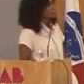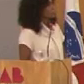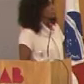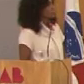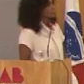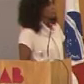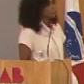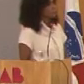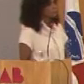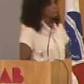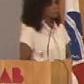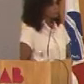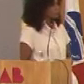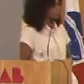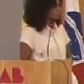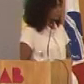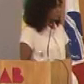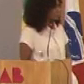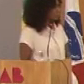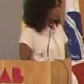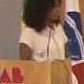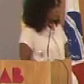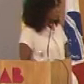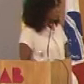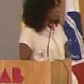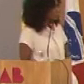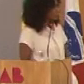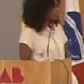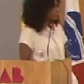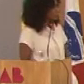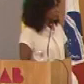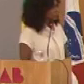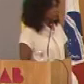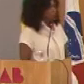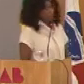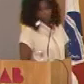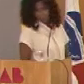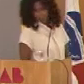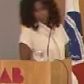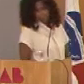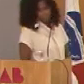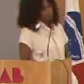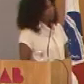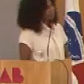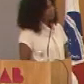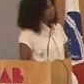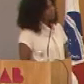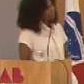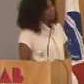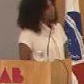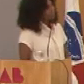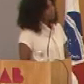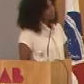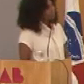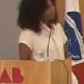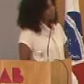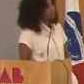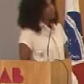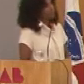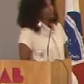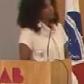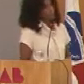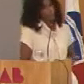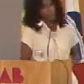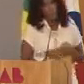dessa campanha de violência e de ódio contra o conhecimento científico e contra o conhecimento livre e informado. Era isso,